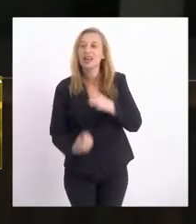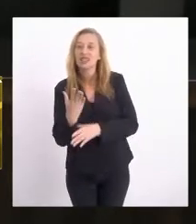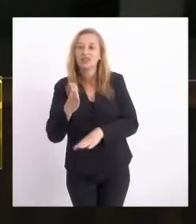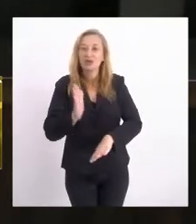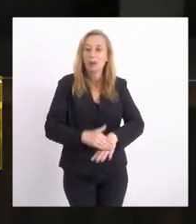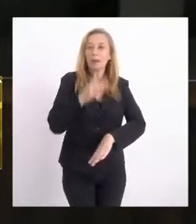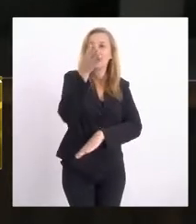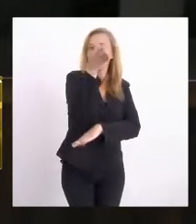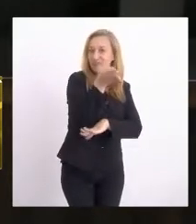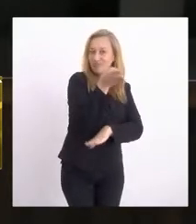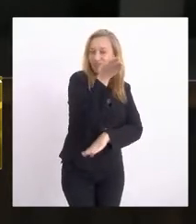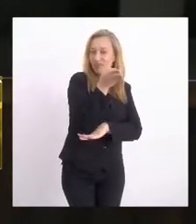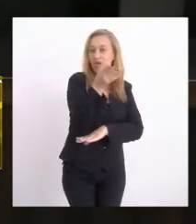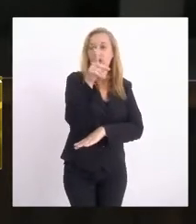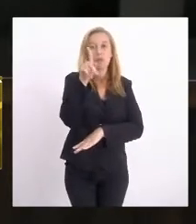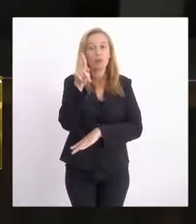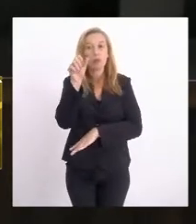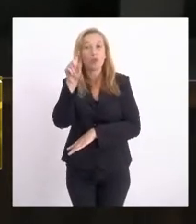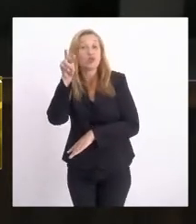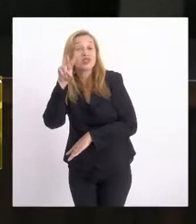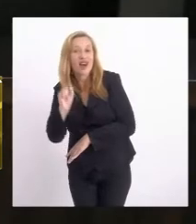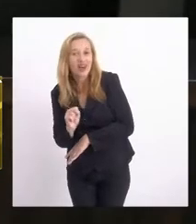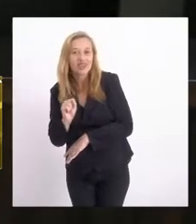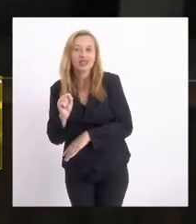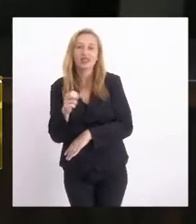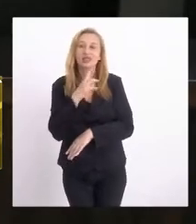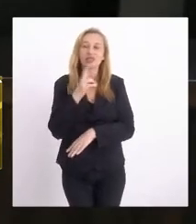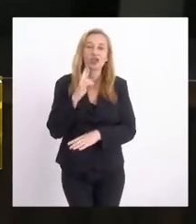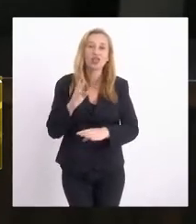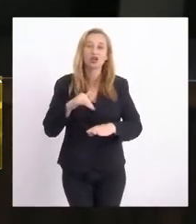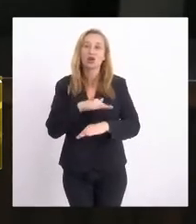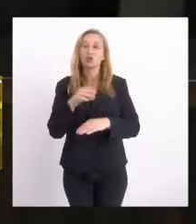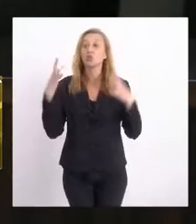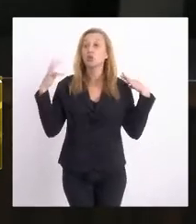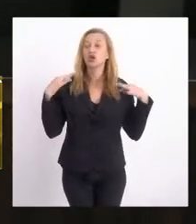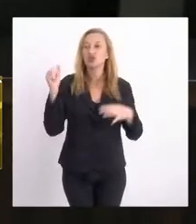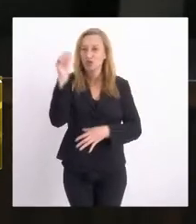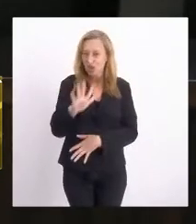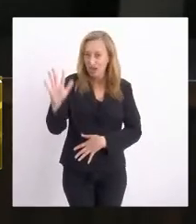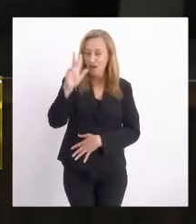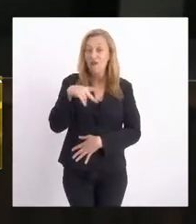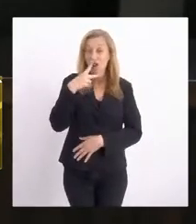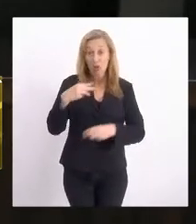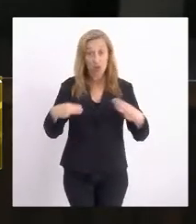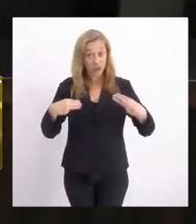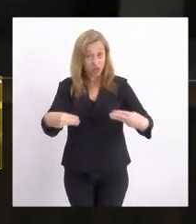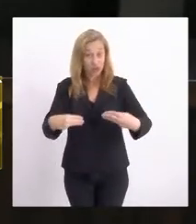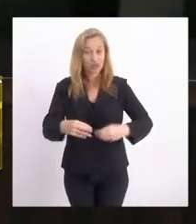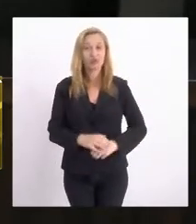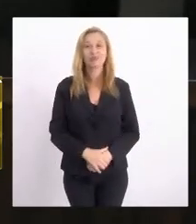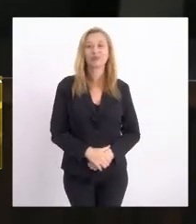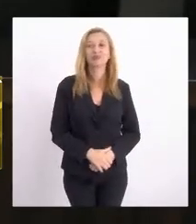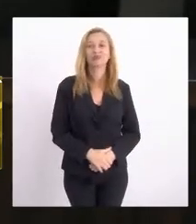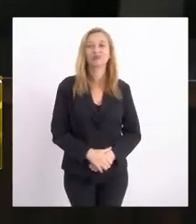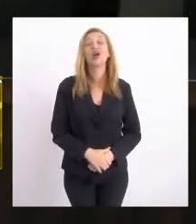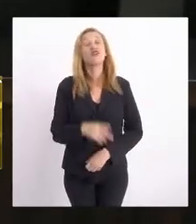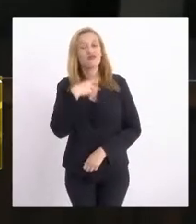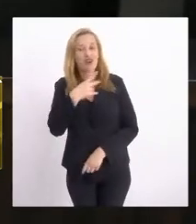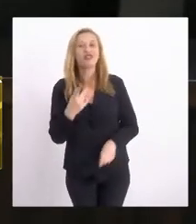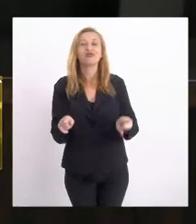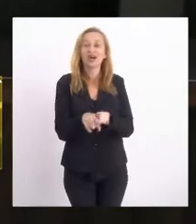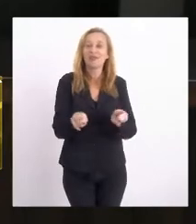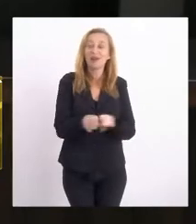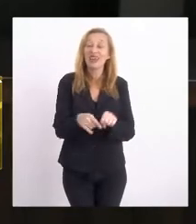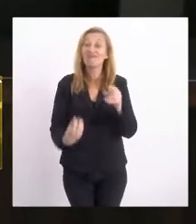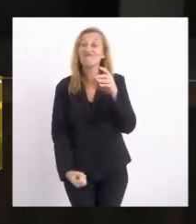pousadas hotéis Resort e o turismo em geral disse o ministro e se tu também